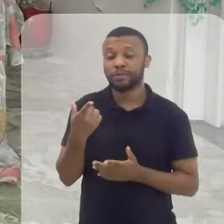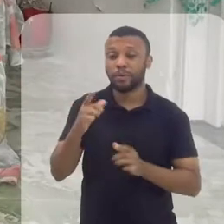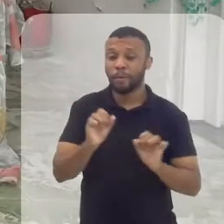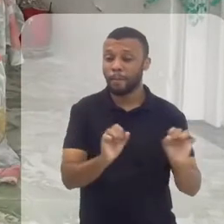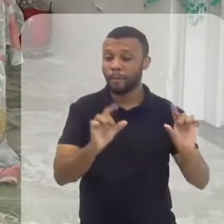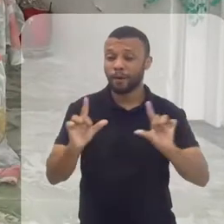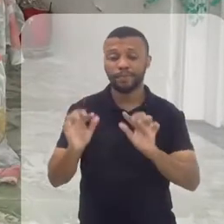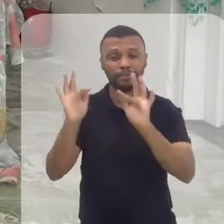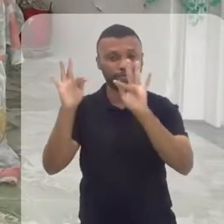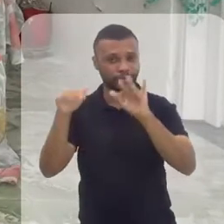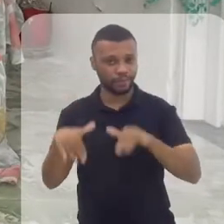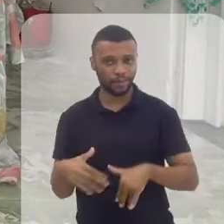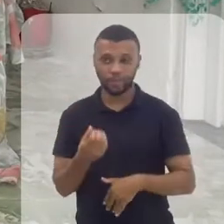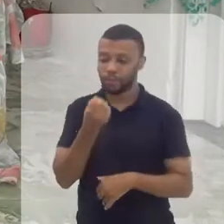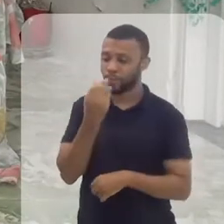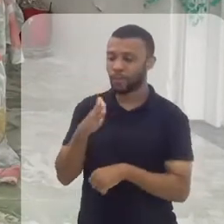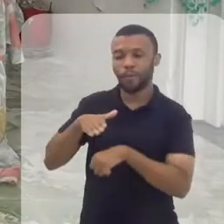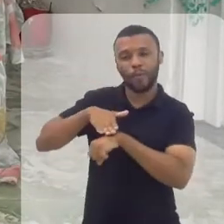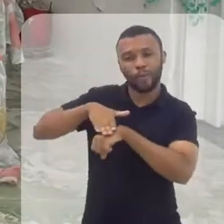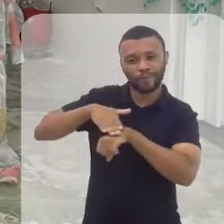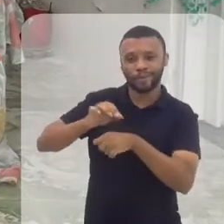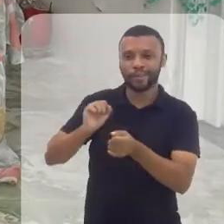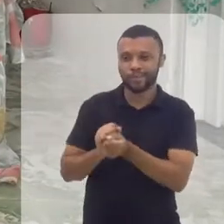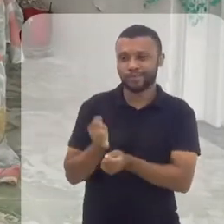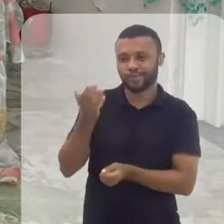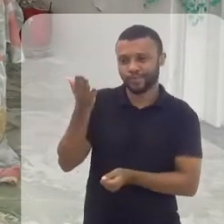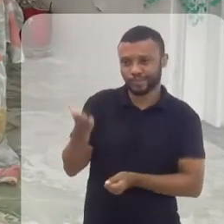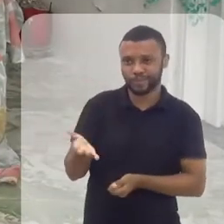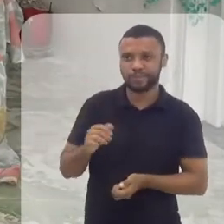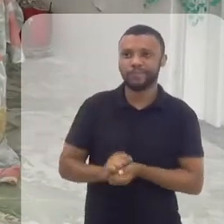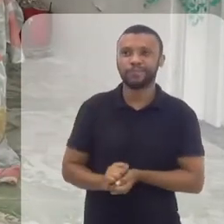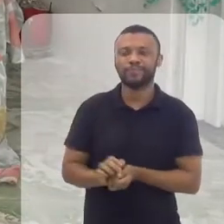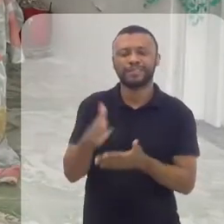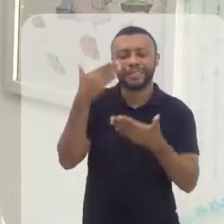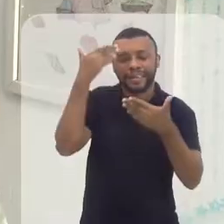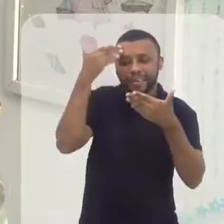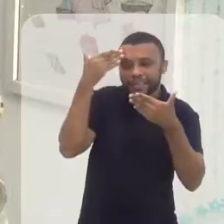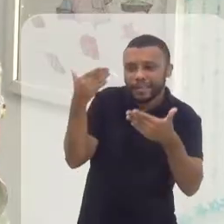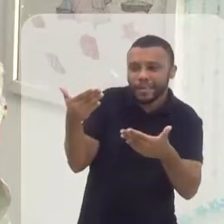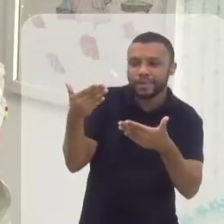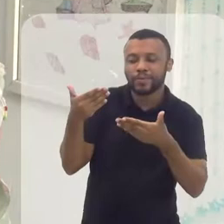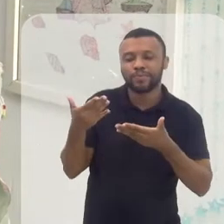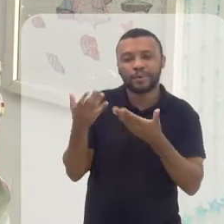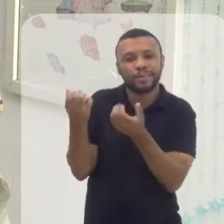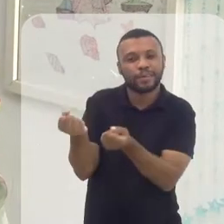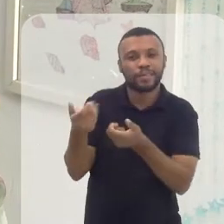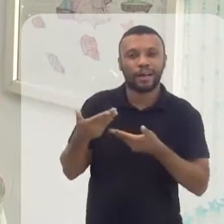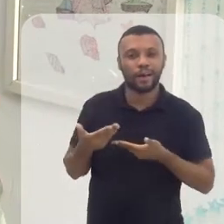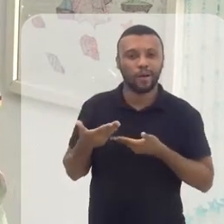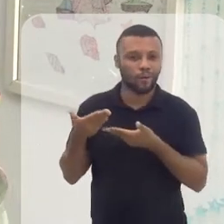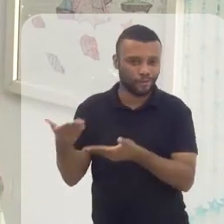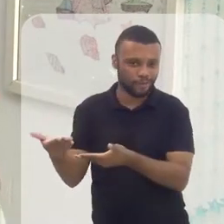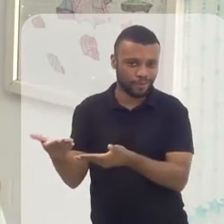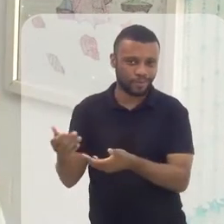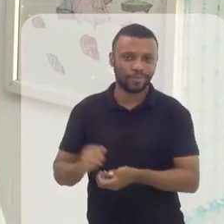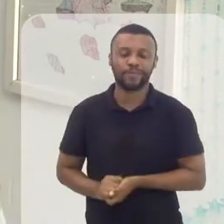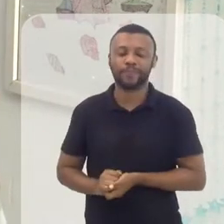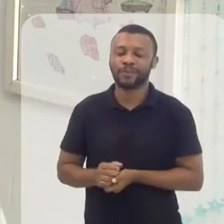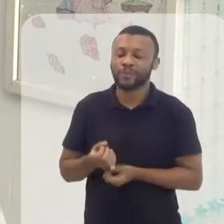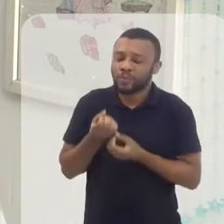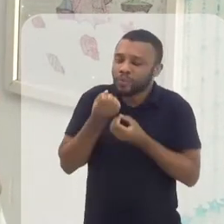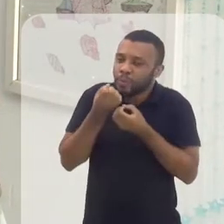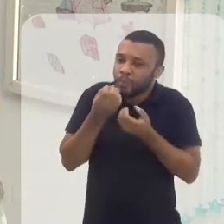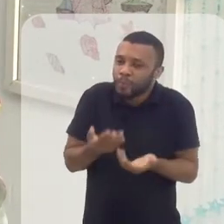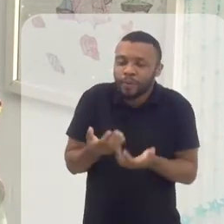ao final. Foi muito bom conversar com você. Agradeço a você por nos receber.